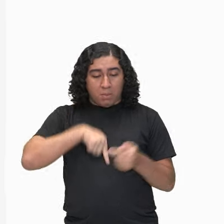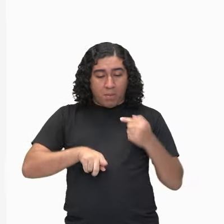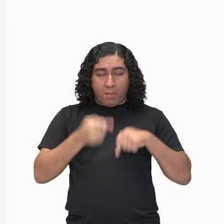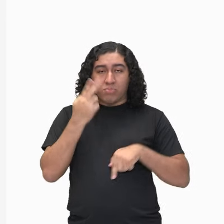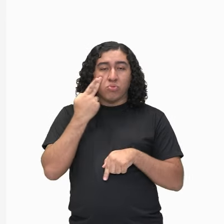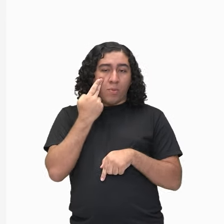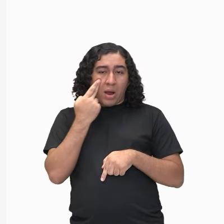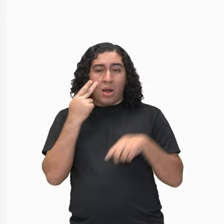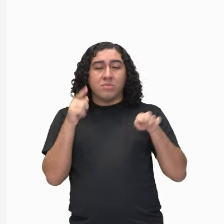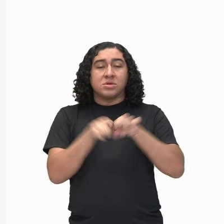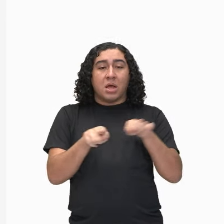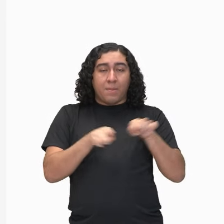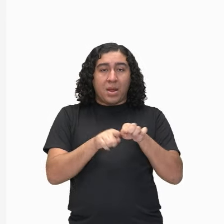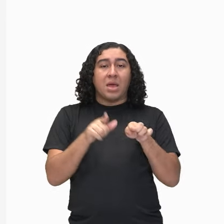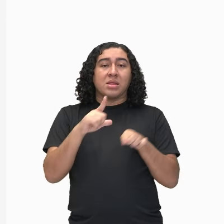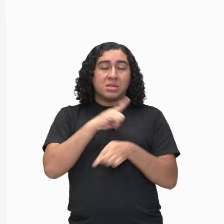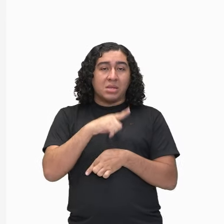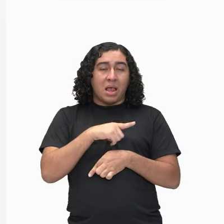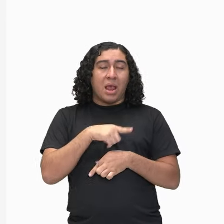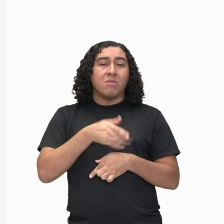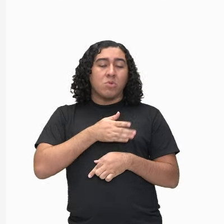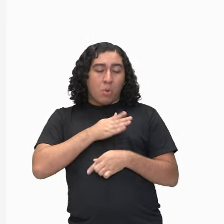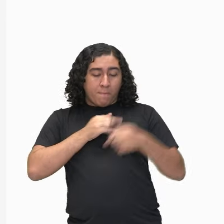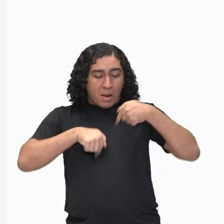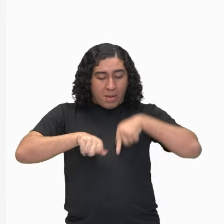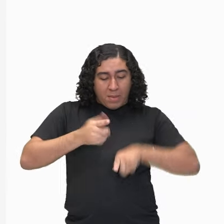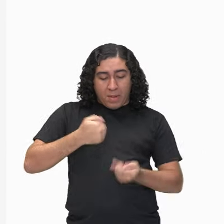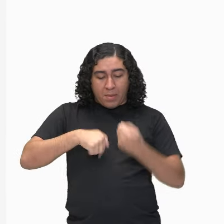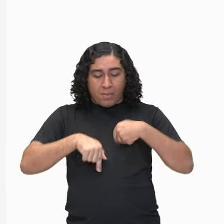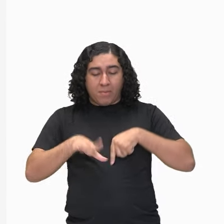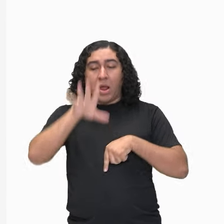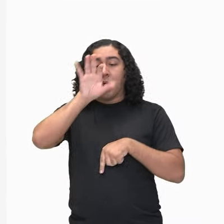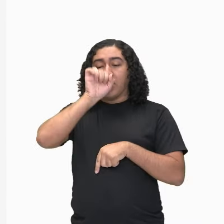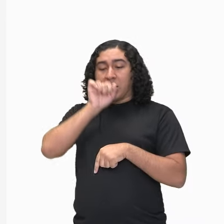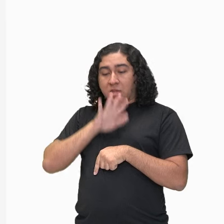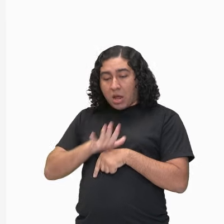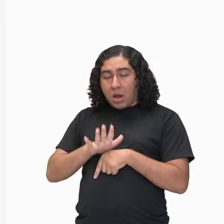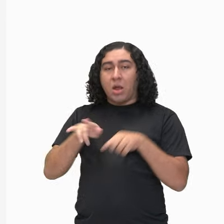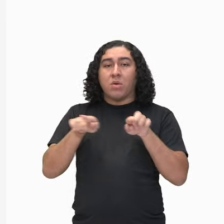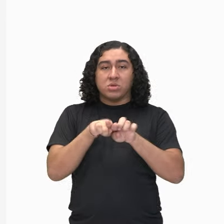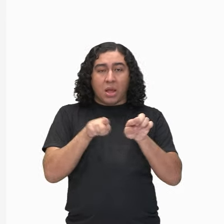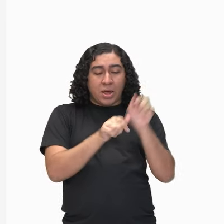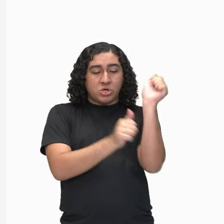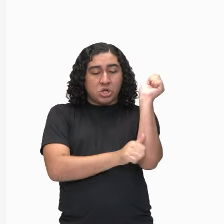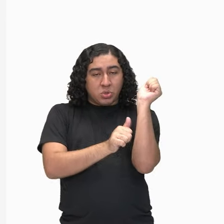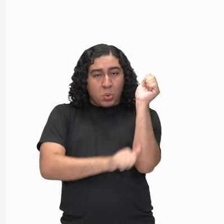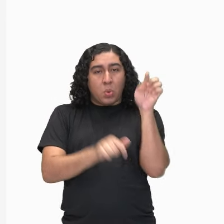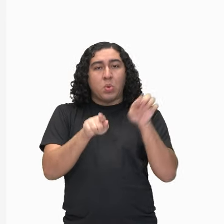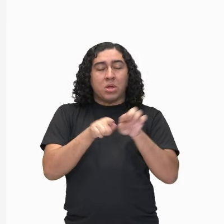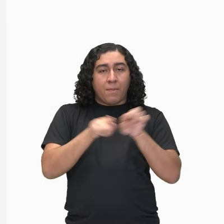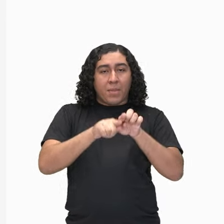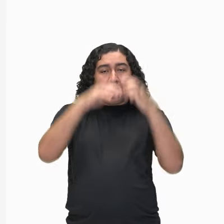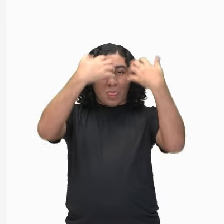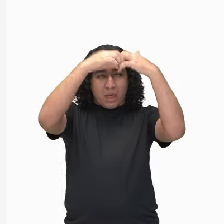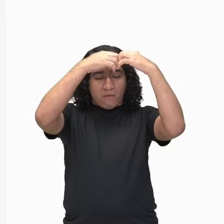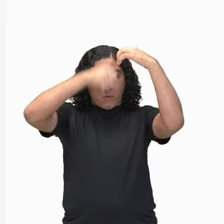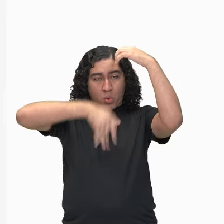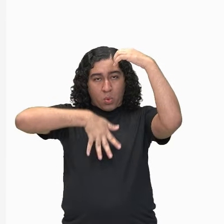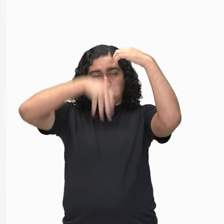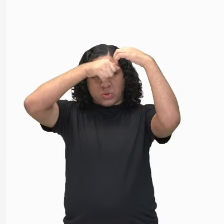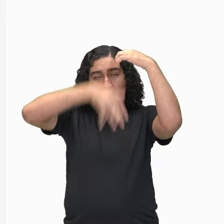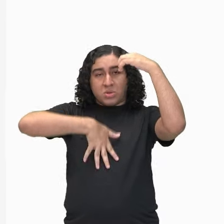possuir o sistema circulatório, respiratório, excretor, nervoso e